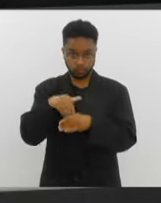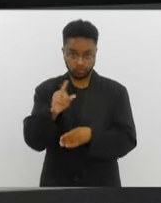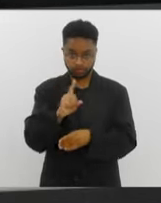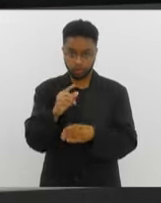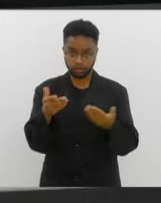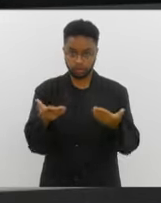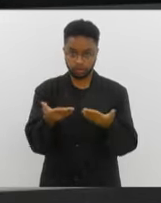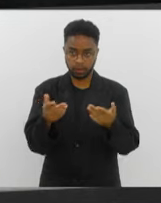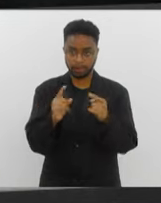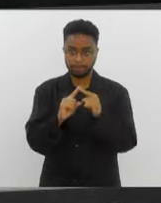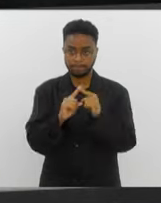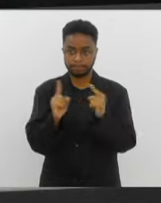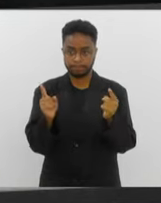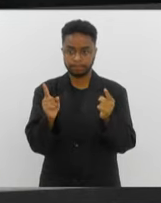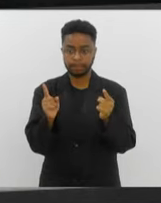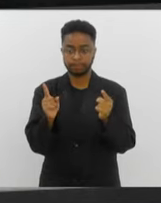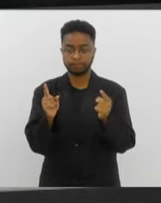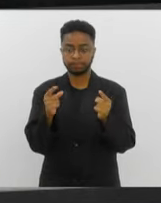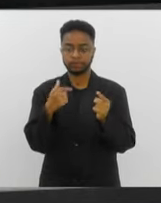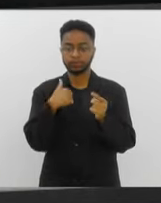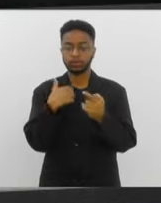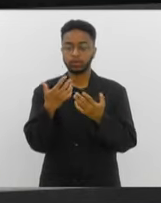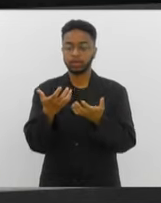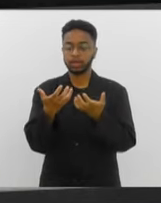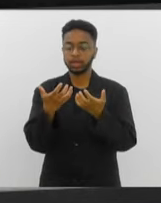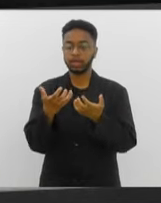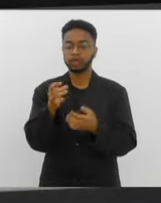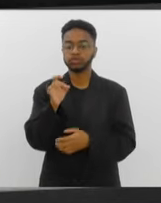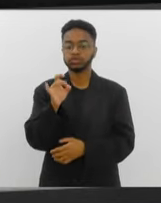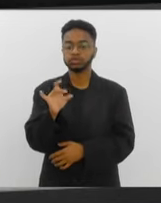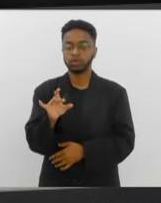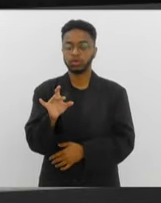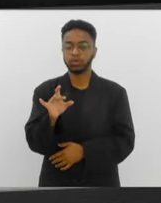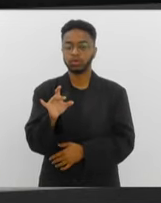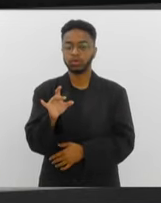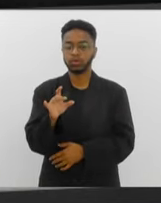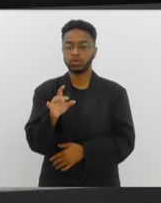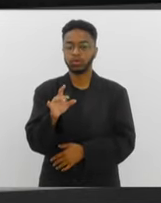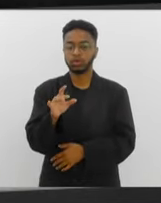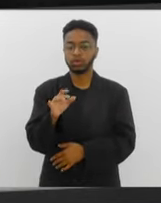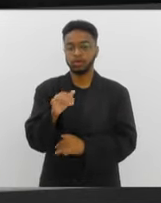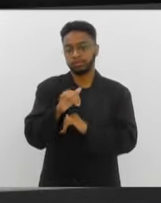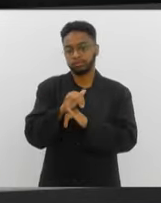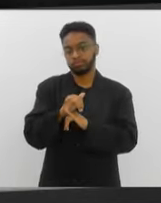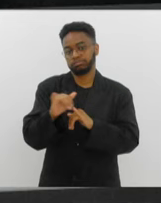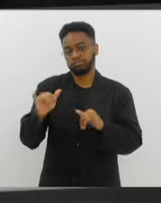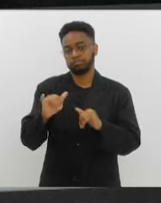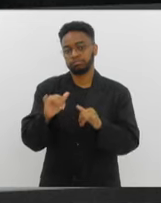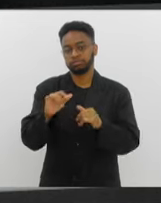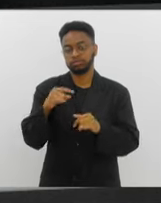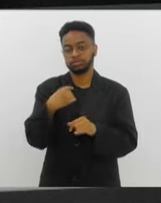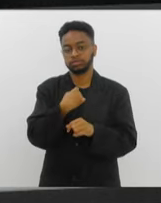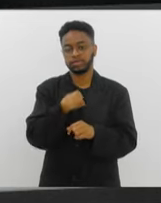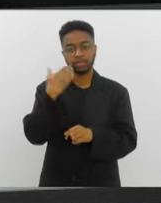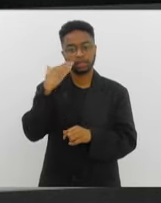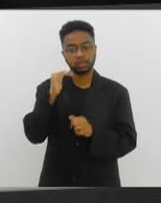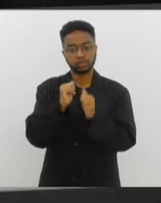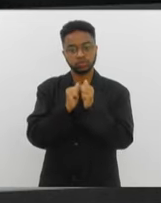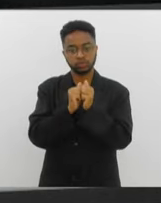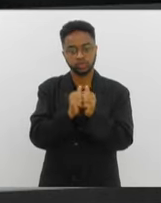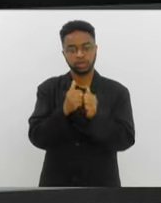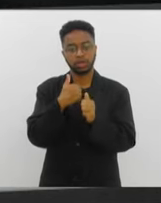momento, mas gostaria apenas de fazer essa leitura, de acompanhar